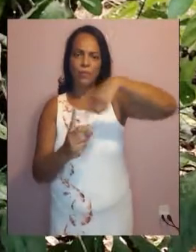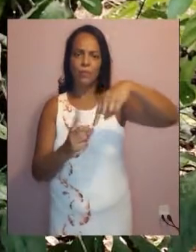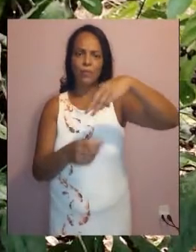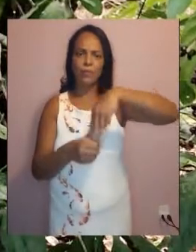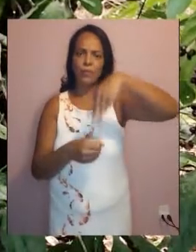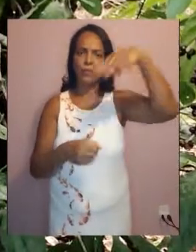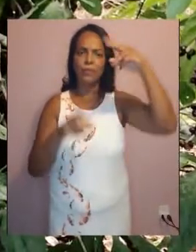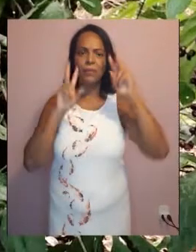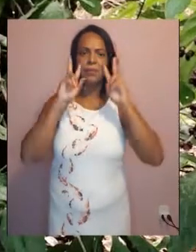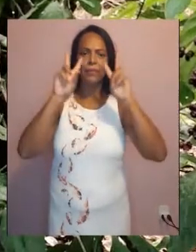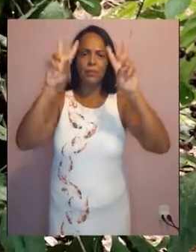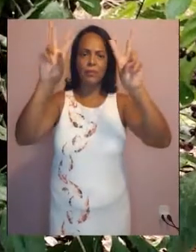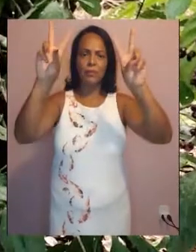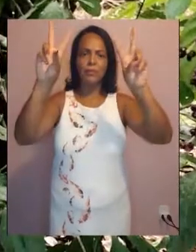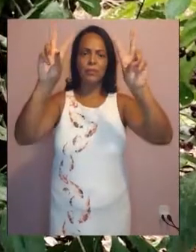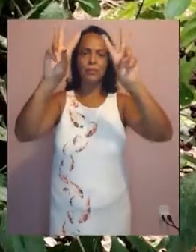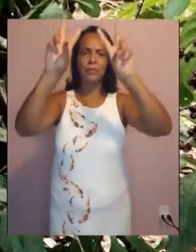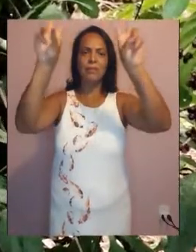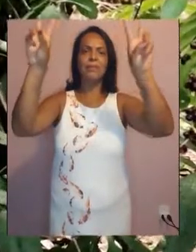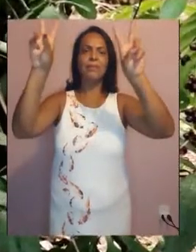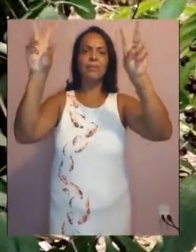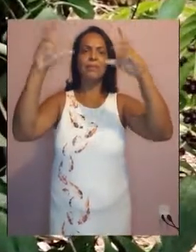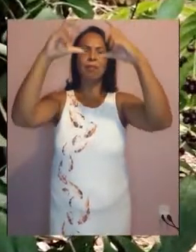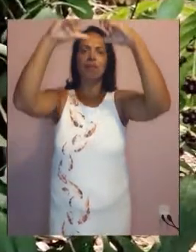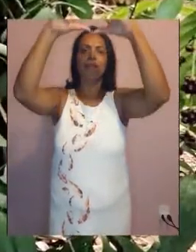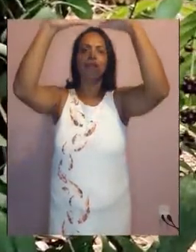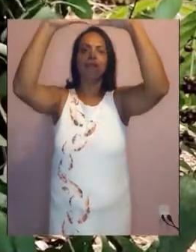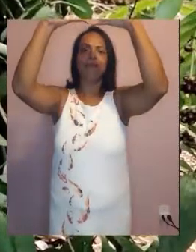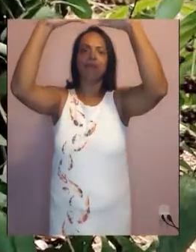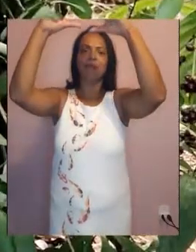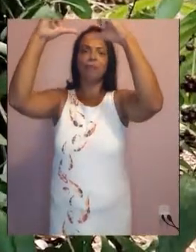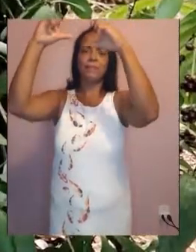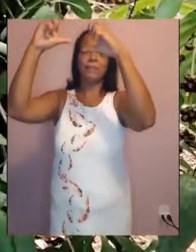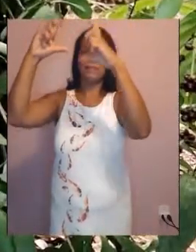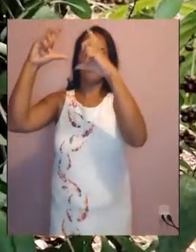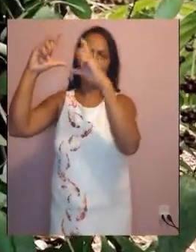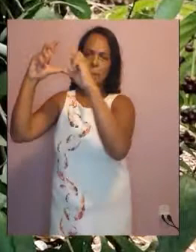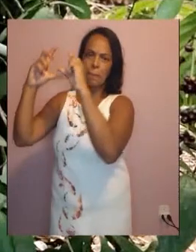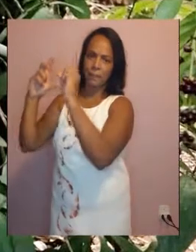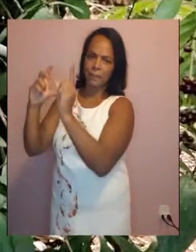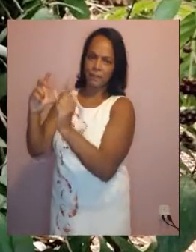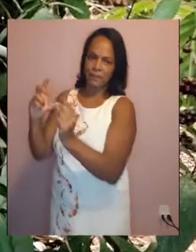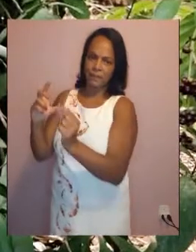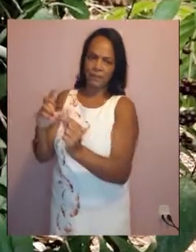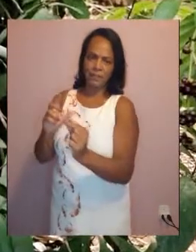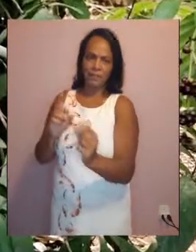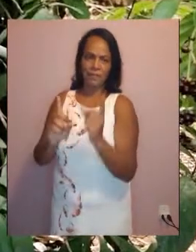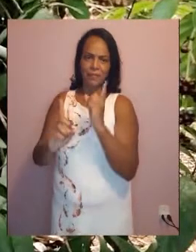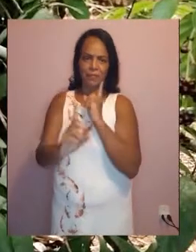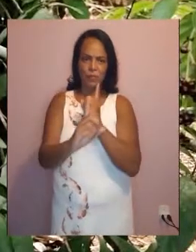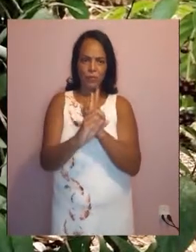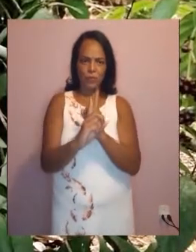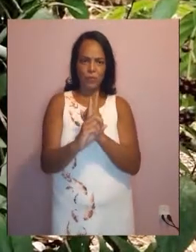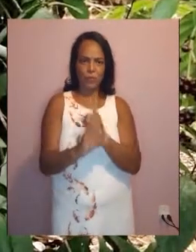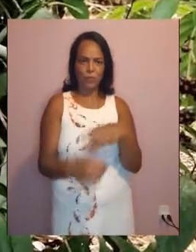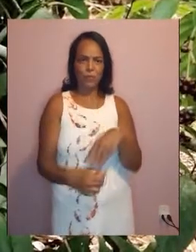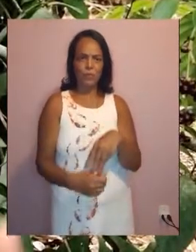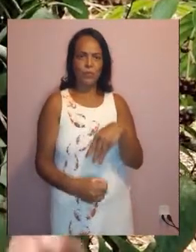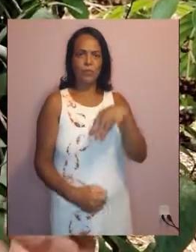mirando a lua que vinha de lá baixando, vindo em sua